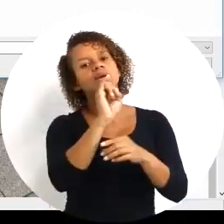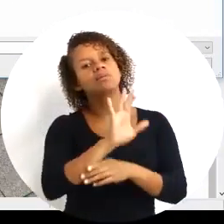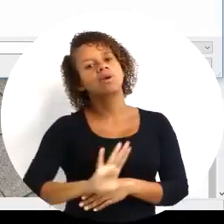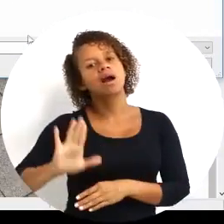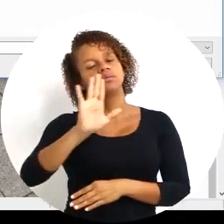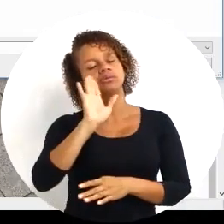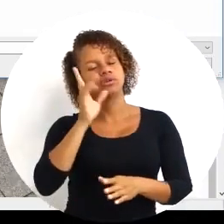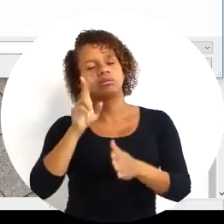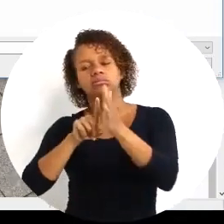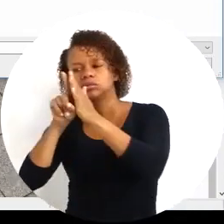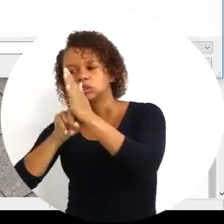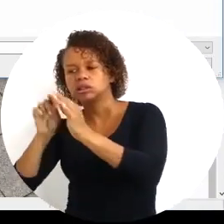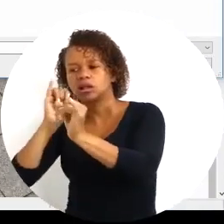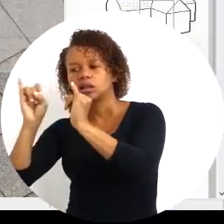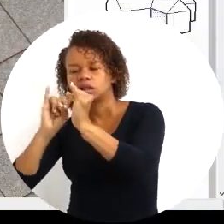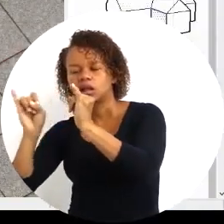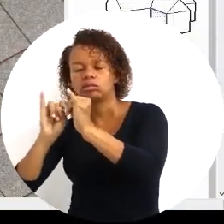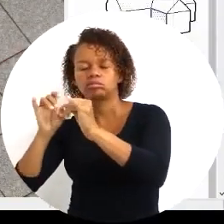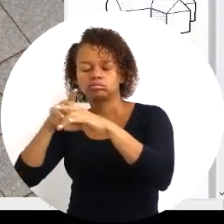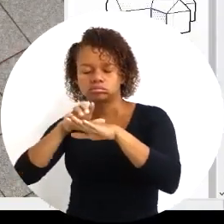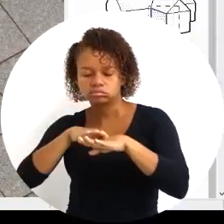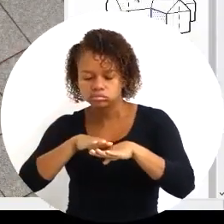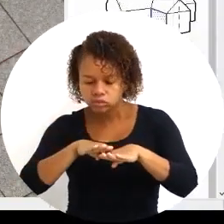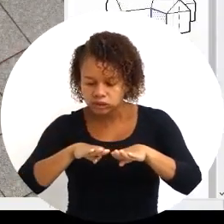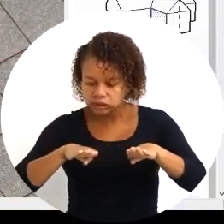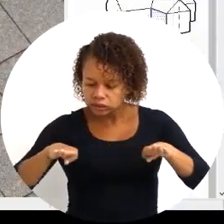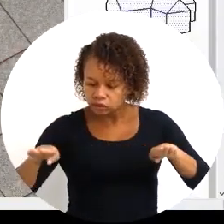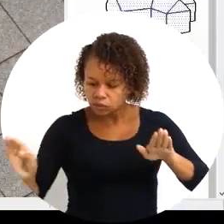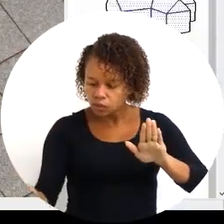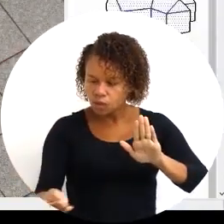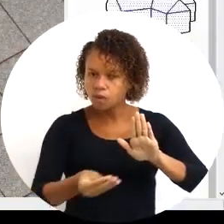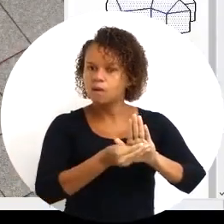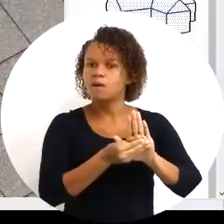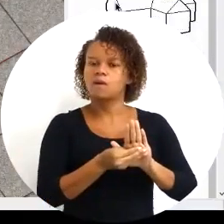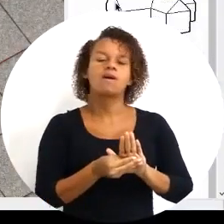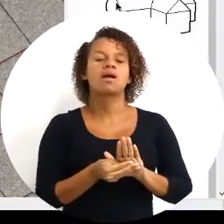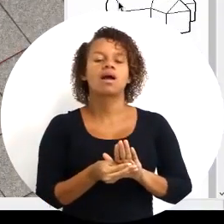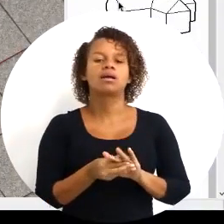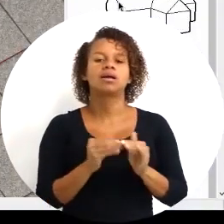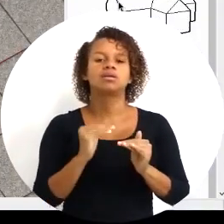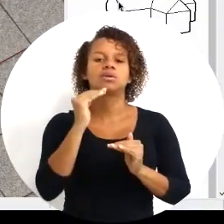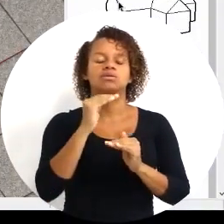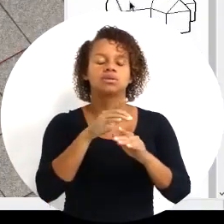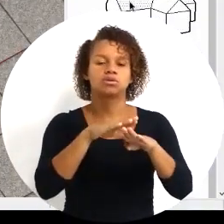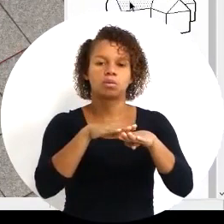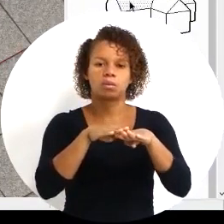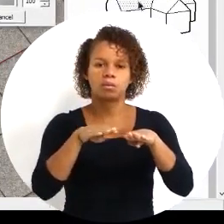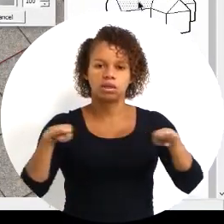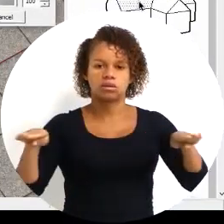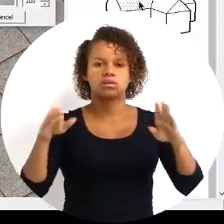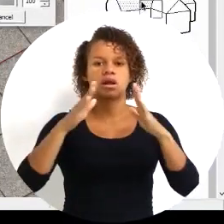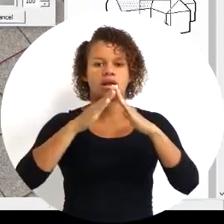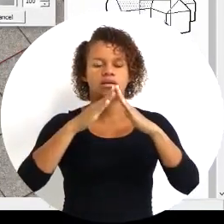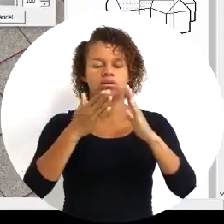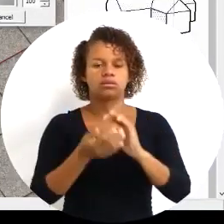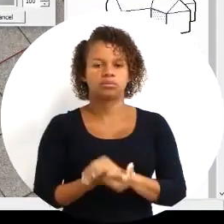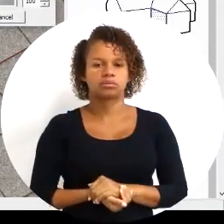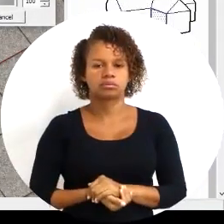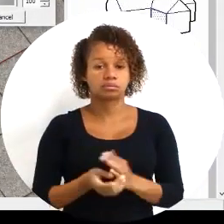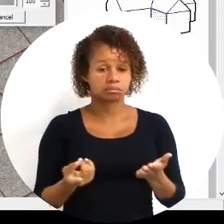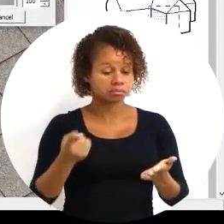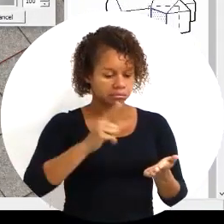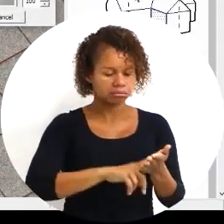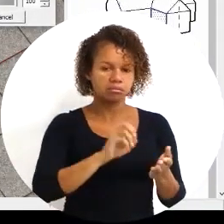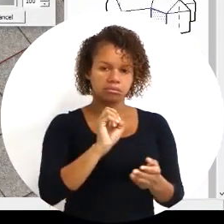Nesse caso, eu pesquisei na internet um porcelanato que eu vou aplicar na superfície do piso da